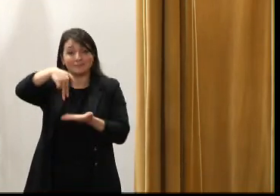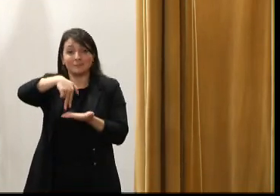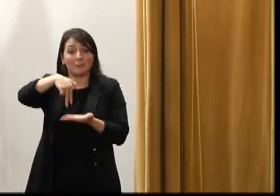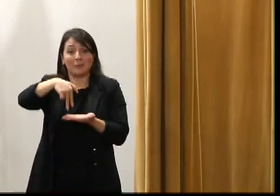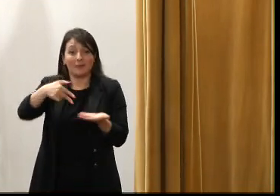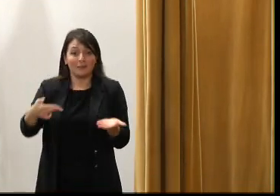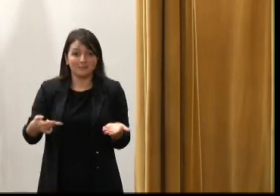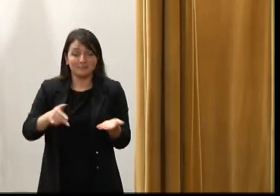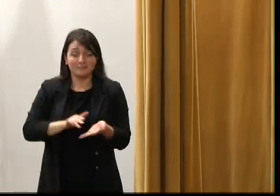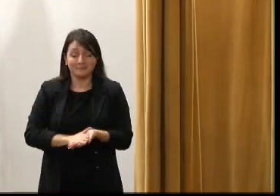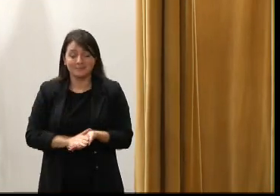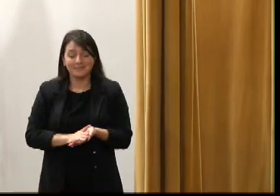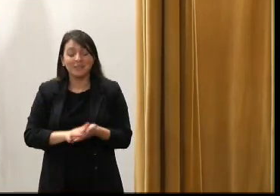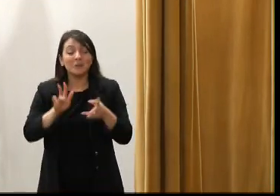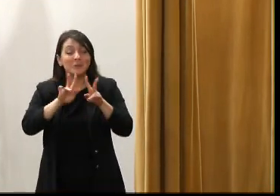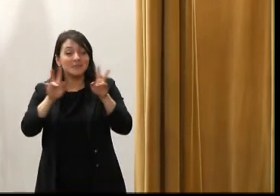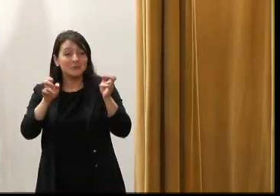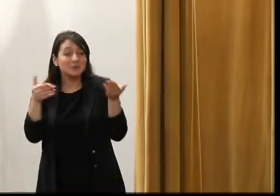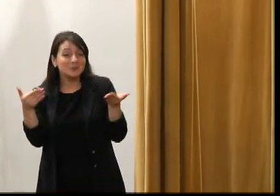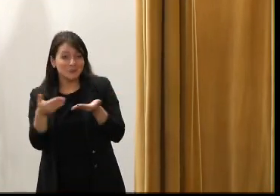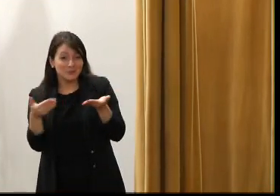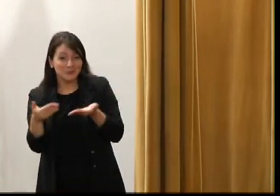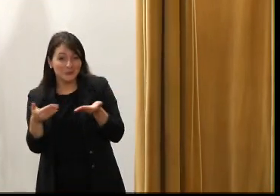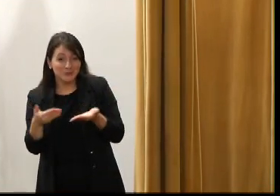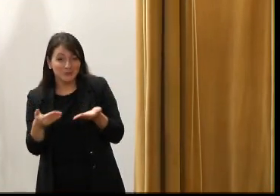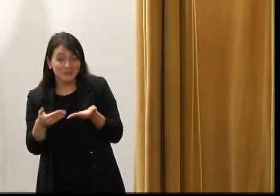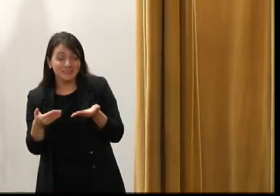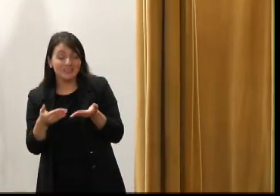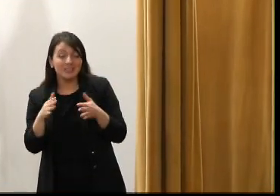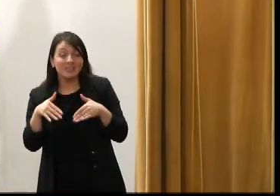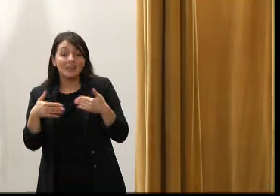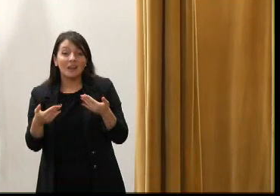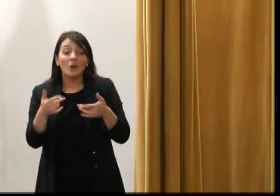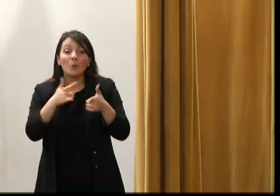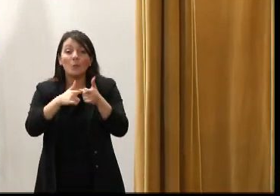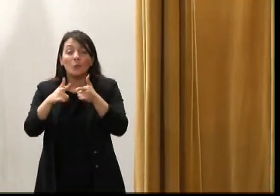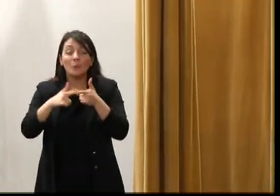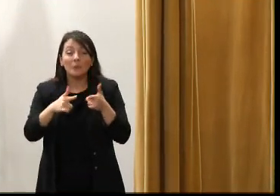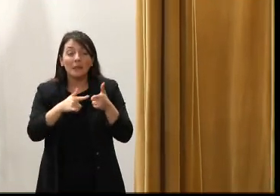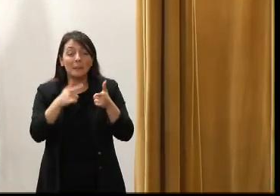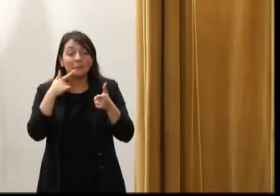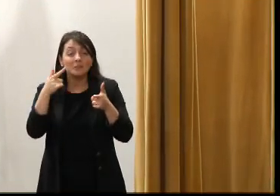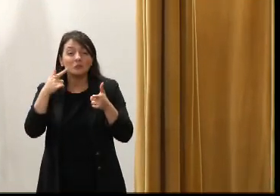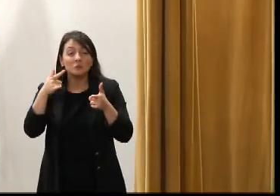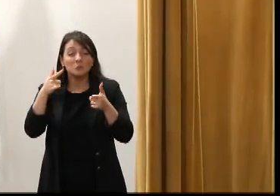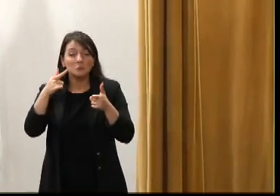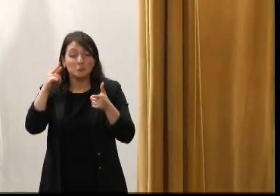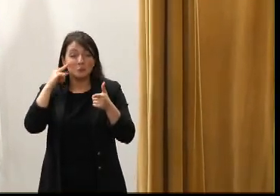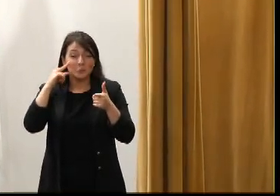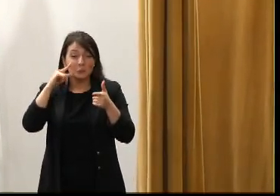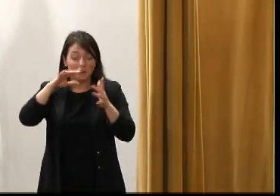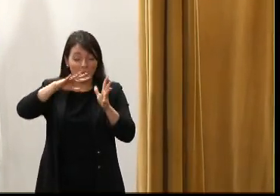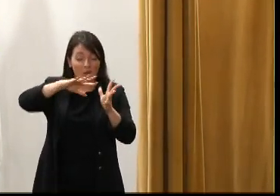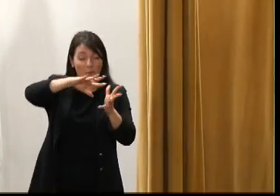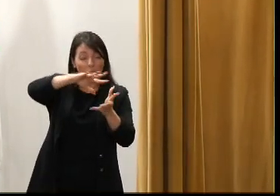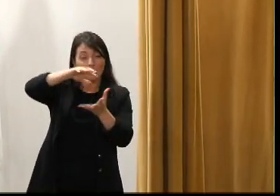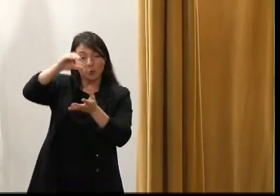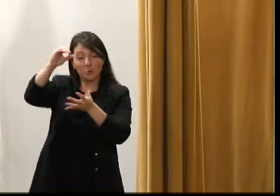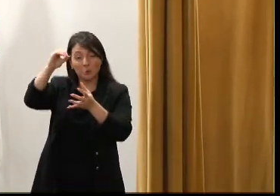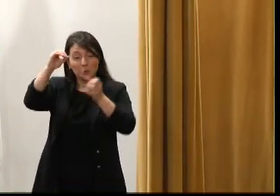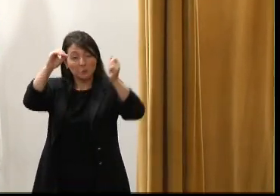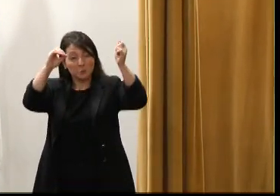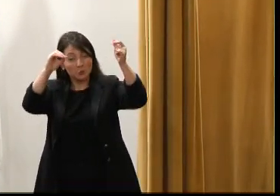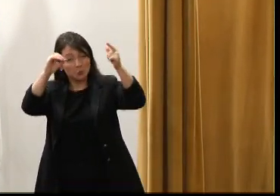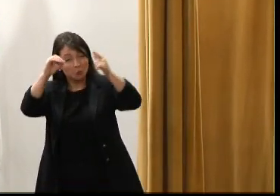Bom, o tema de hoje, então, nós vamos trazer a problemática do aquecimento global da cidade de Porto Alegre. Vou